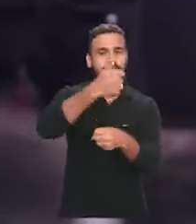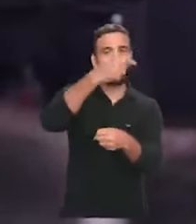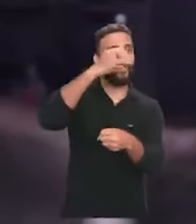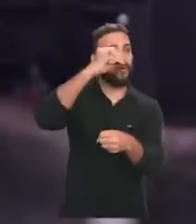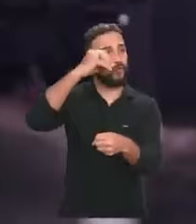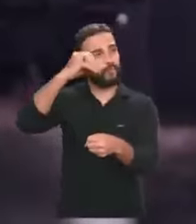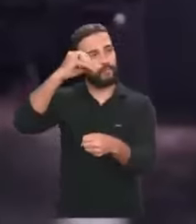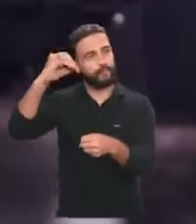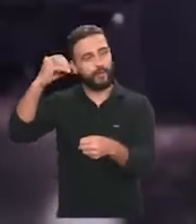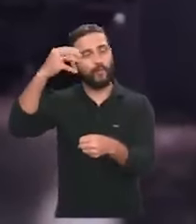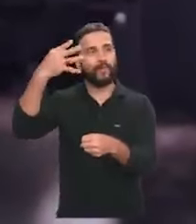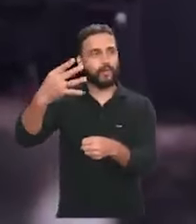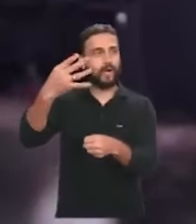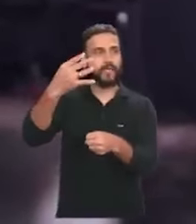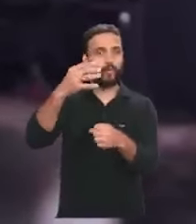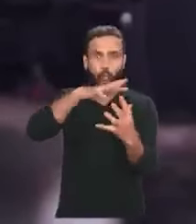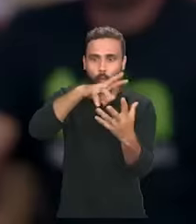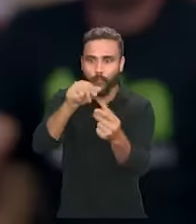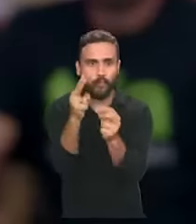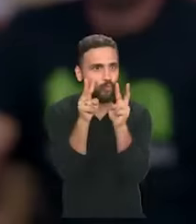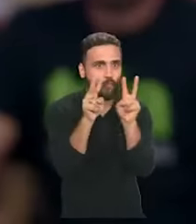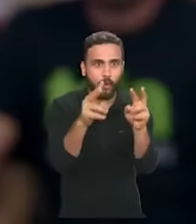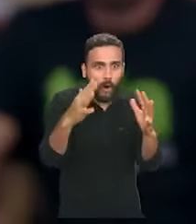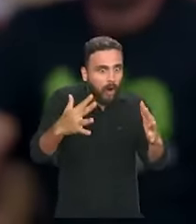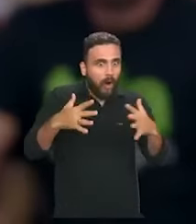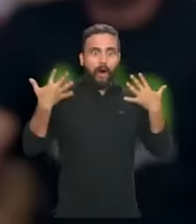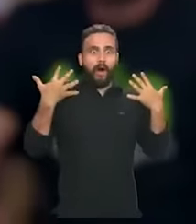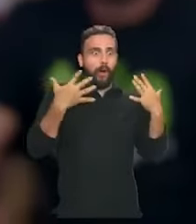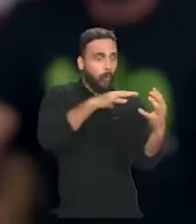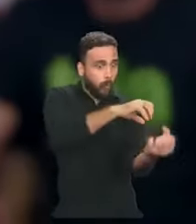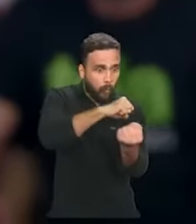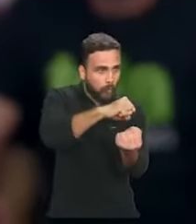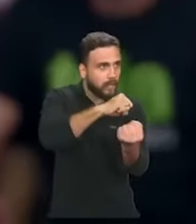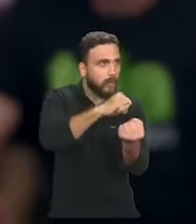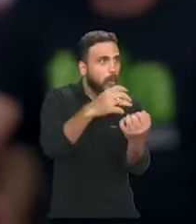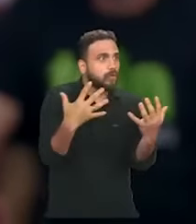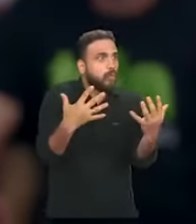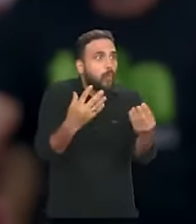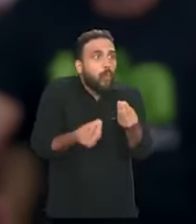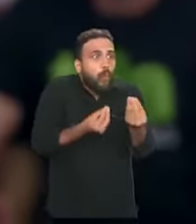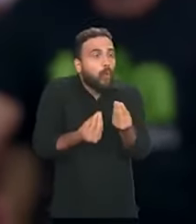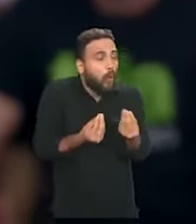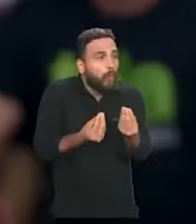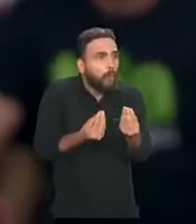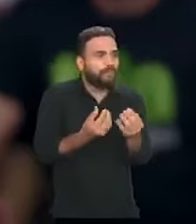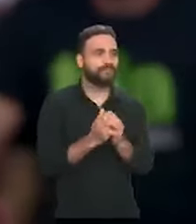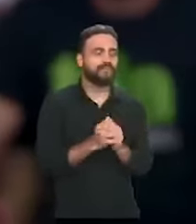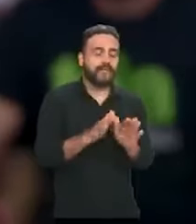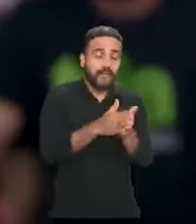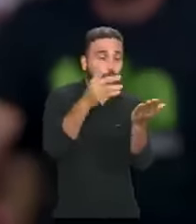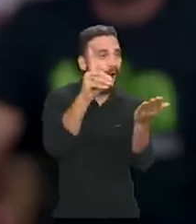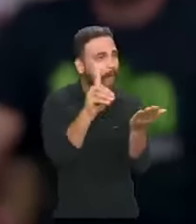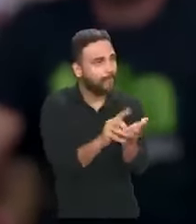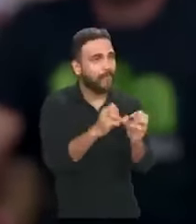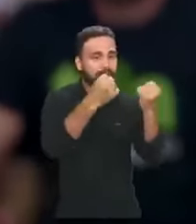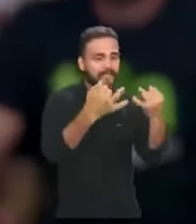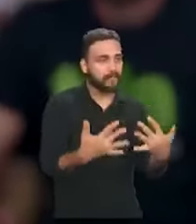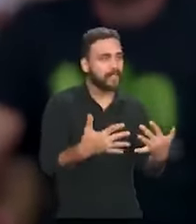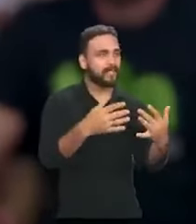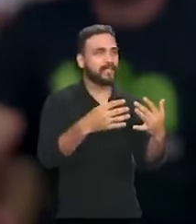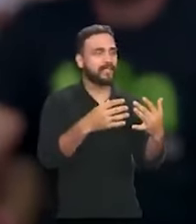o mundo fica Uau que que tá acontecendo sem contar a Bíblia fala que os últimos dias haveria